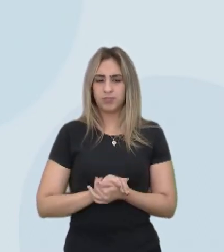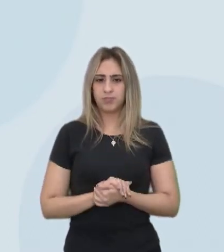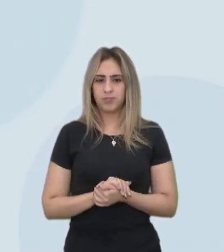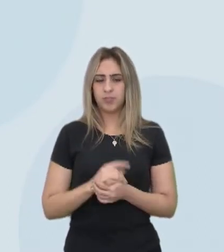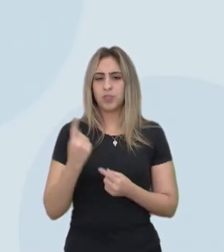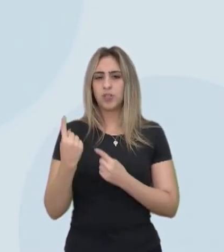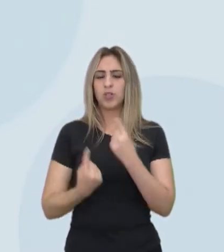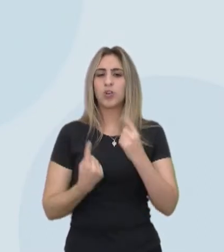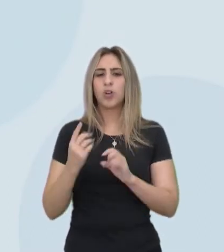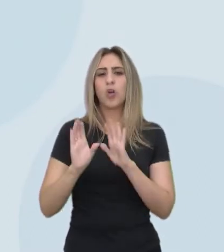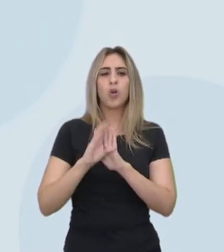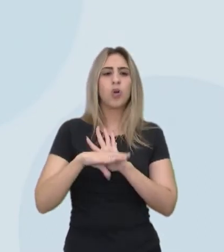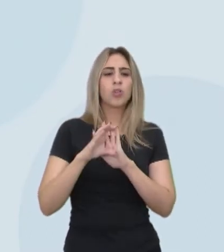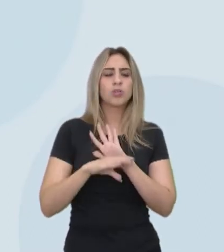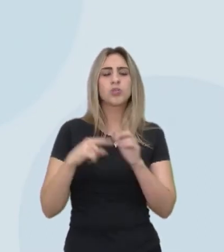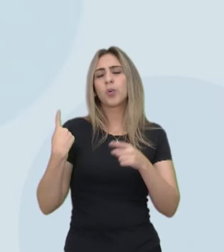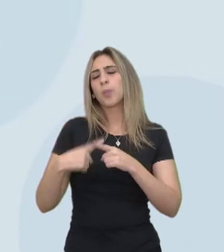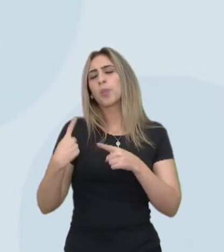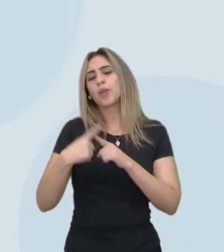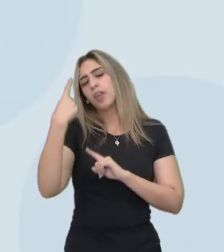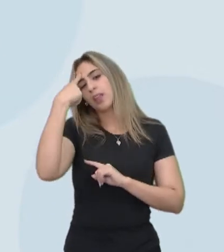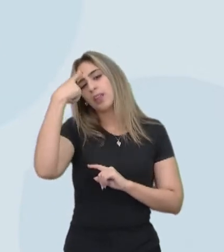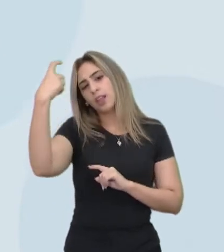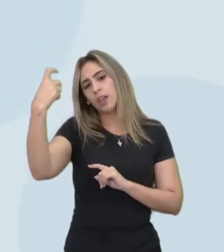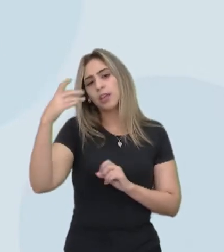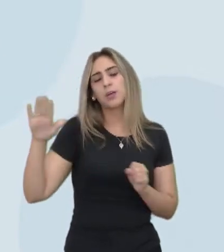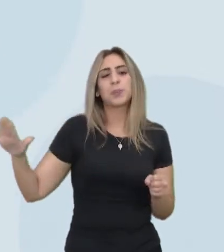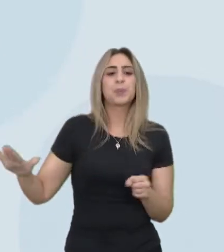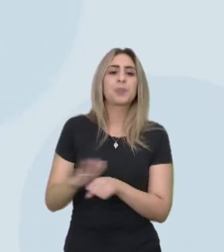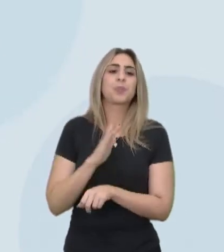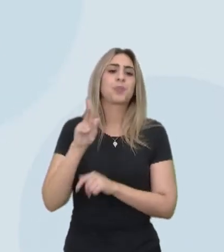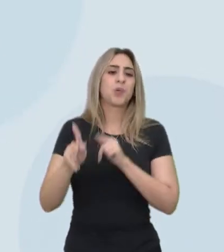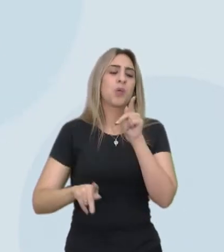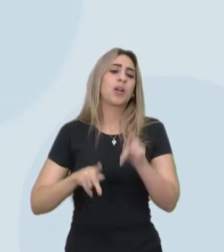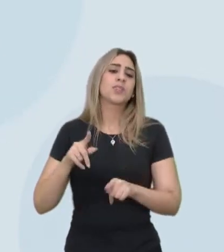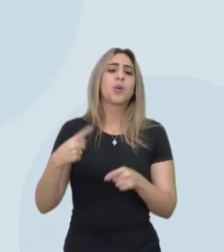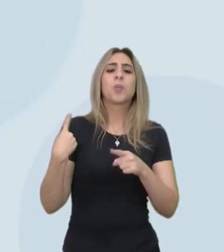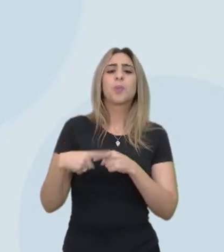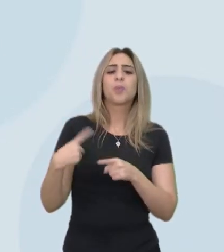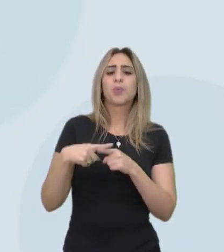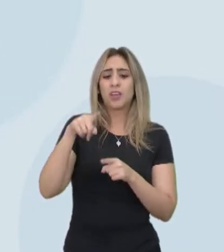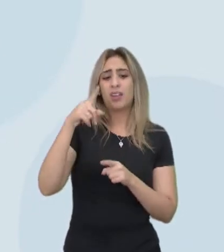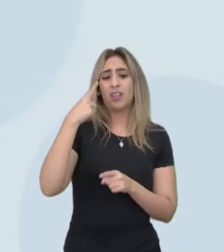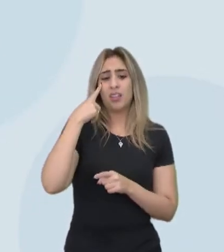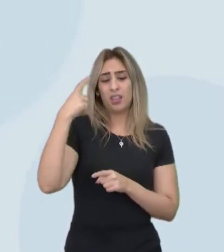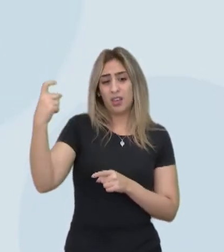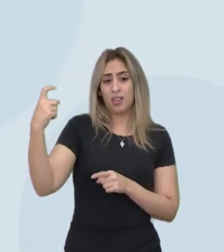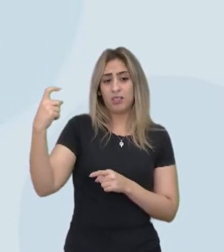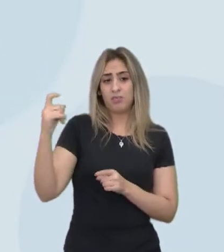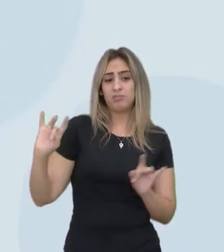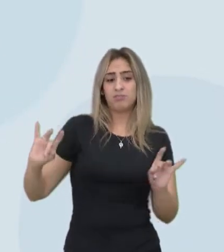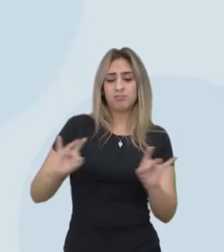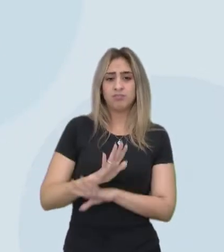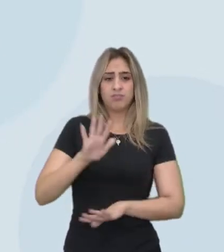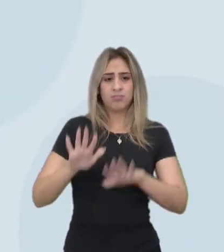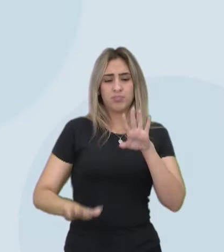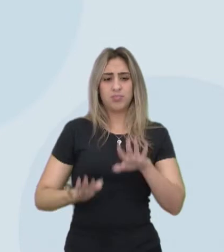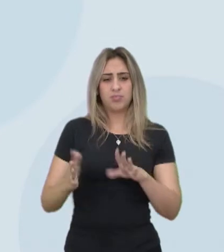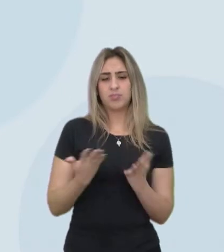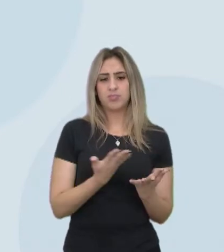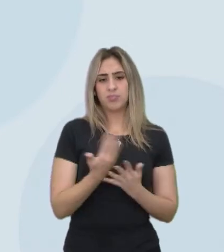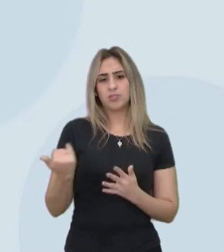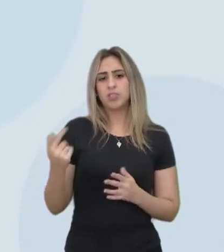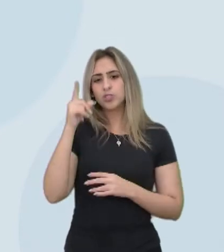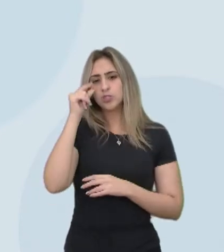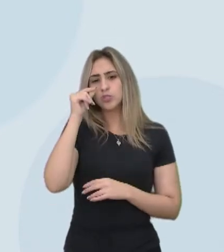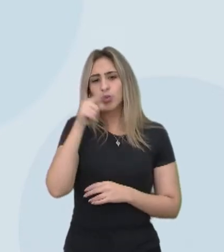Qual é o conceito, por que a ideia de superpopulação, por que essa ideia acaba muitas vezes tirando sono